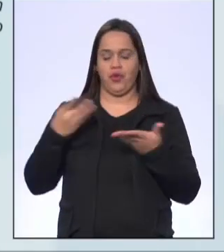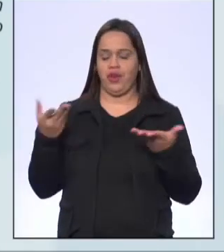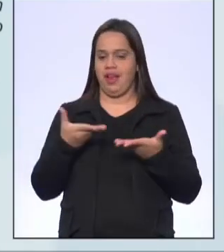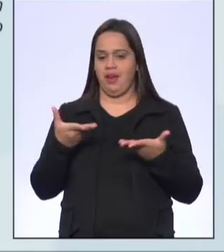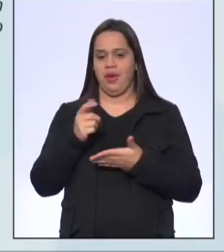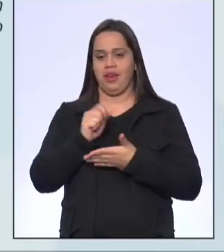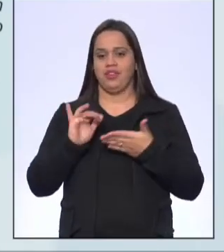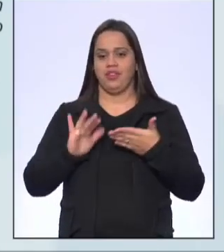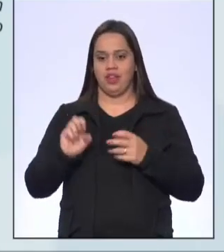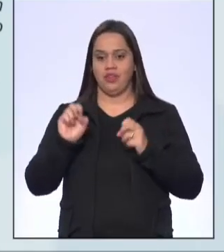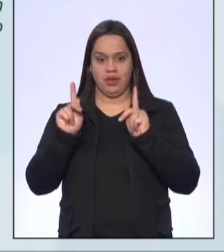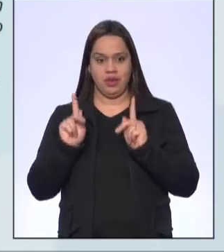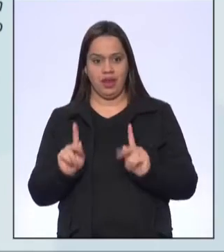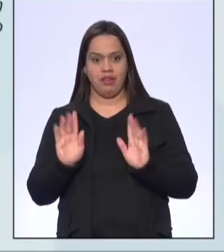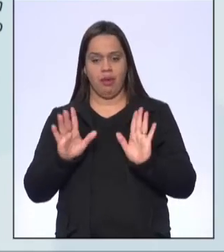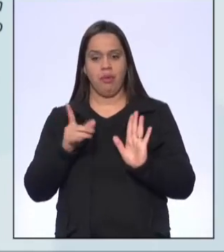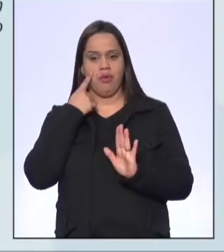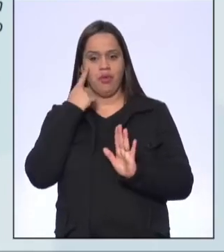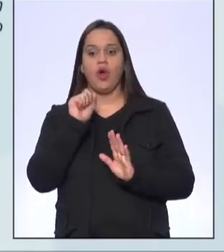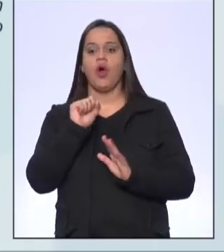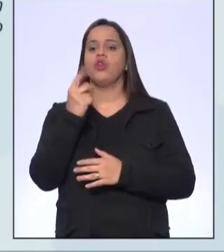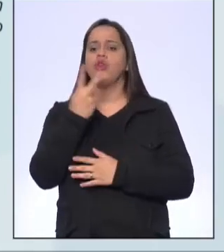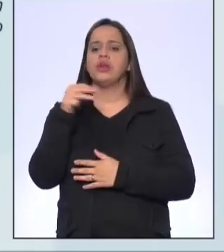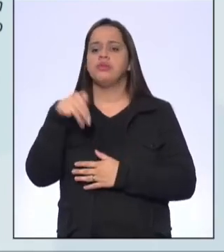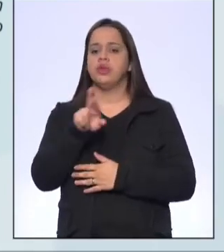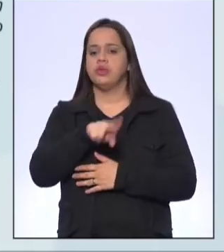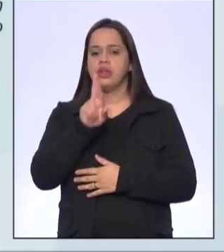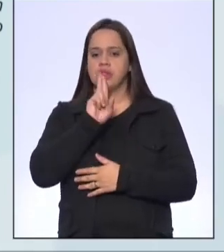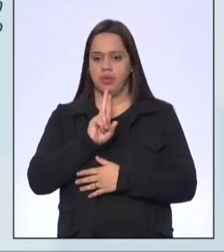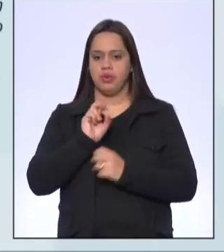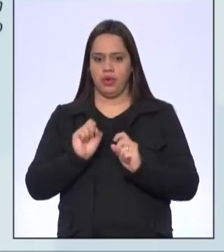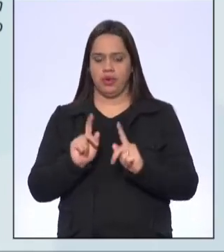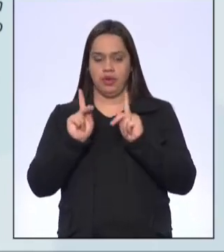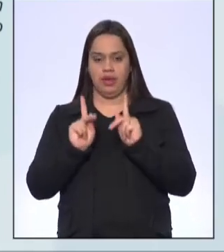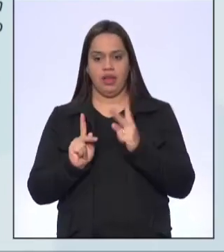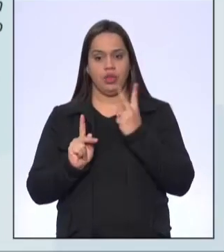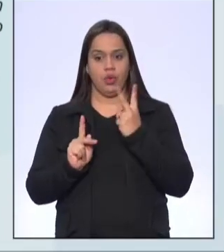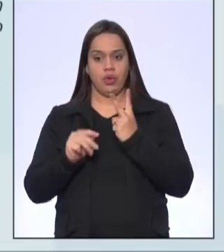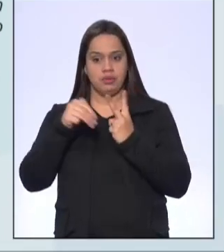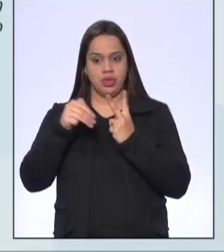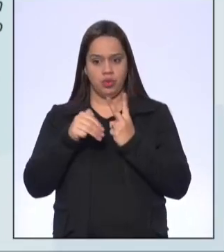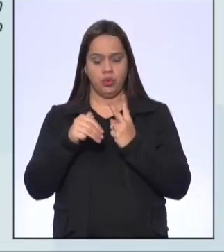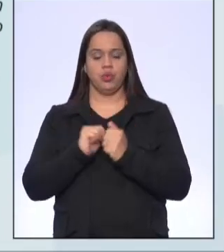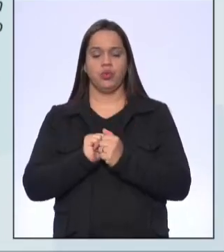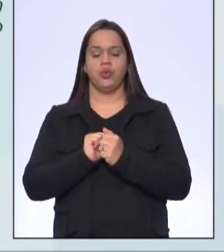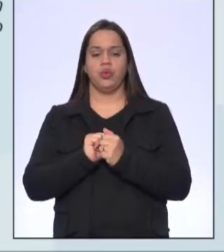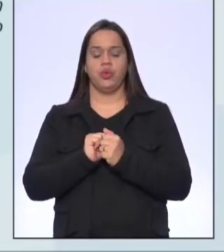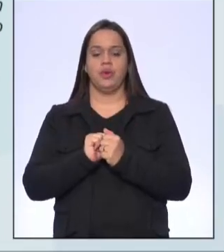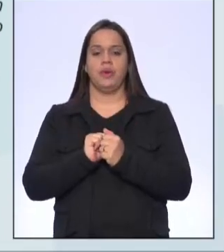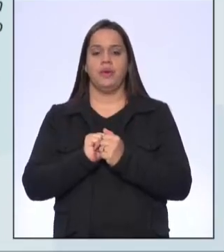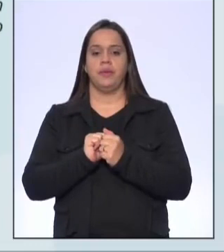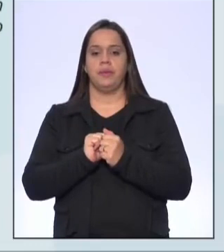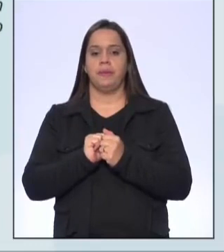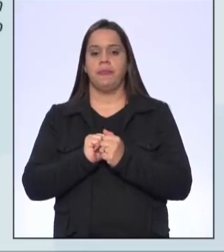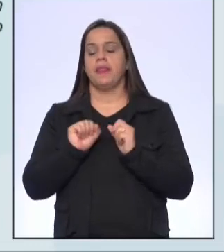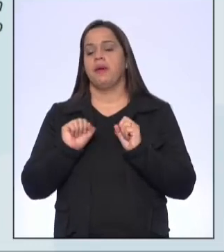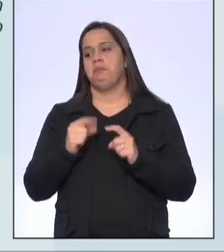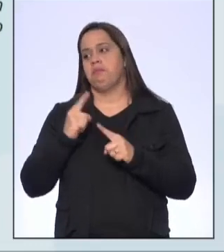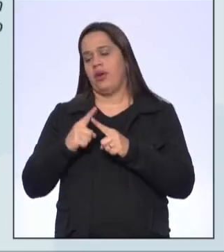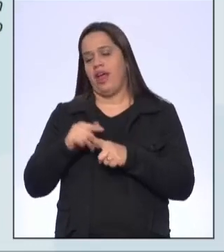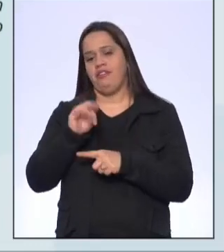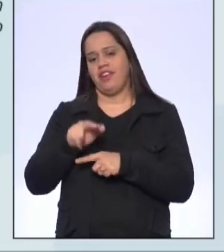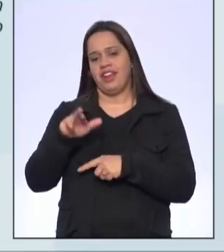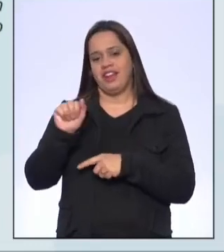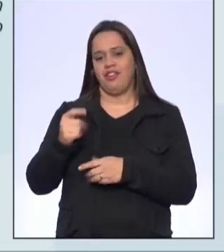desse exercício, beleza? Vamos dar 2 minutinhos para eles, Rafa? Vamos, 2 minutinhos para ele, acho que é o suficiente, né? A Fernanda falou que a gente só fala desconto, mas